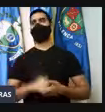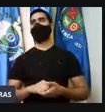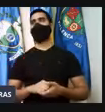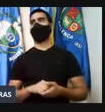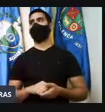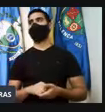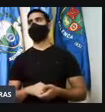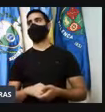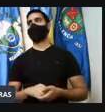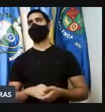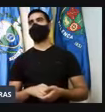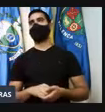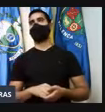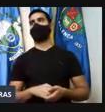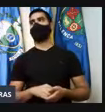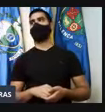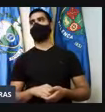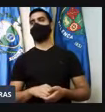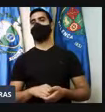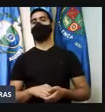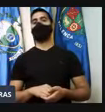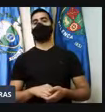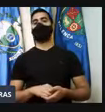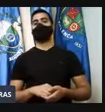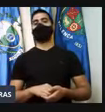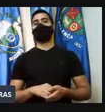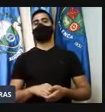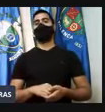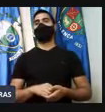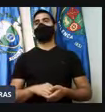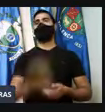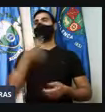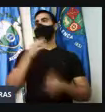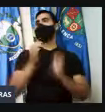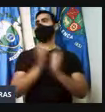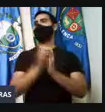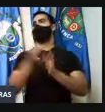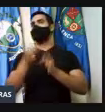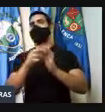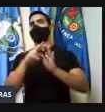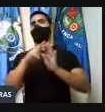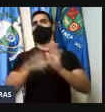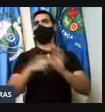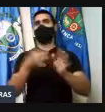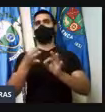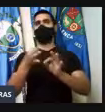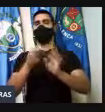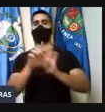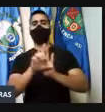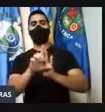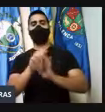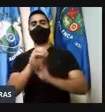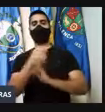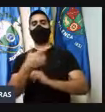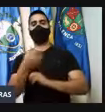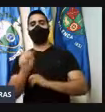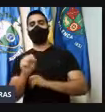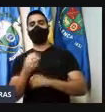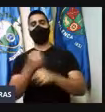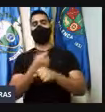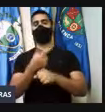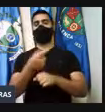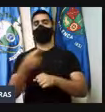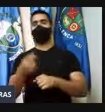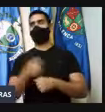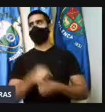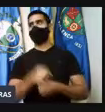única e votação no dia 8/12/2020. Parecer da Comissão de Constituição, Justiça e Redação, projeto de resolução 028/2020, vereador Silvio